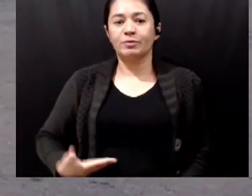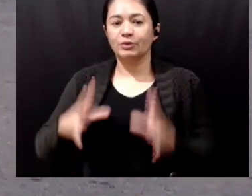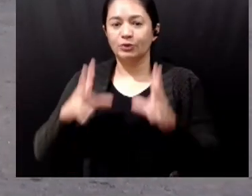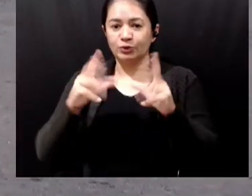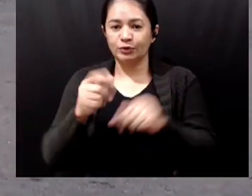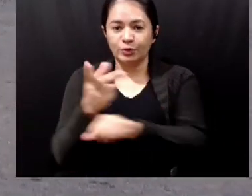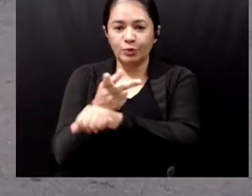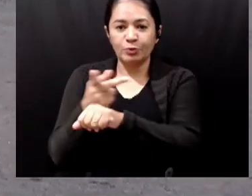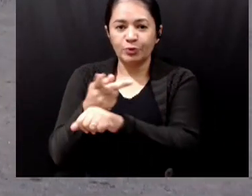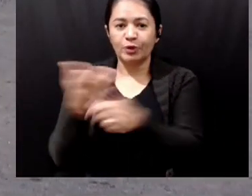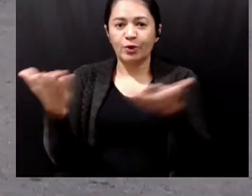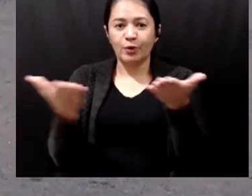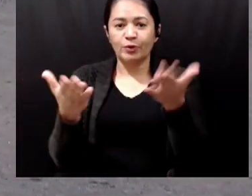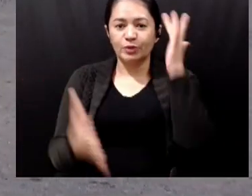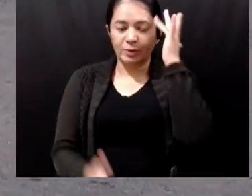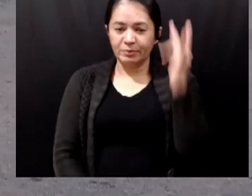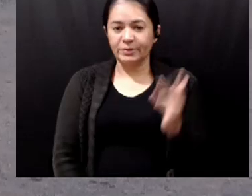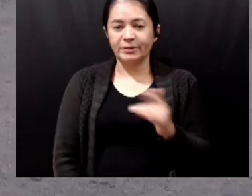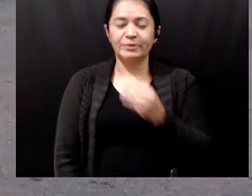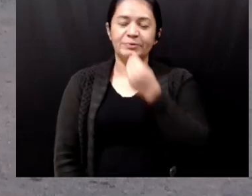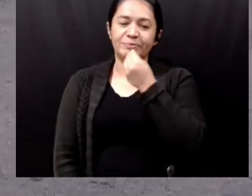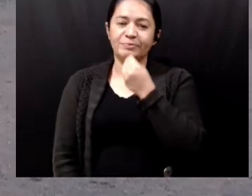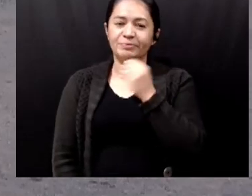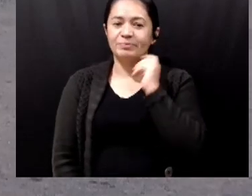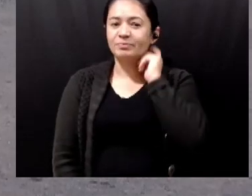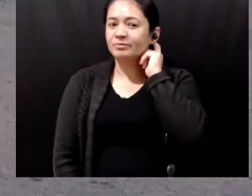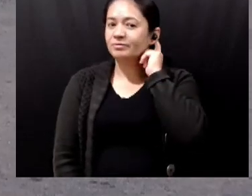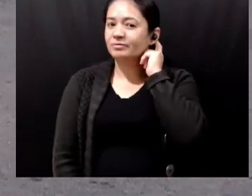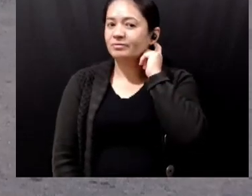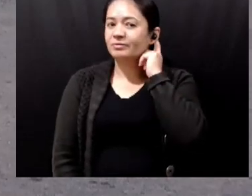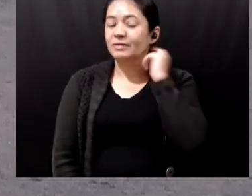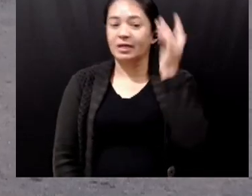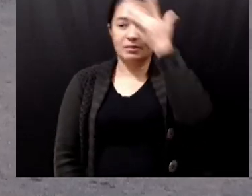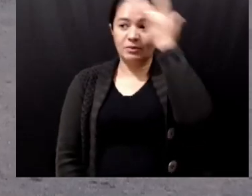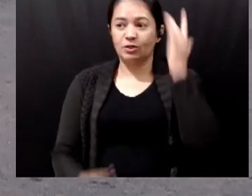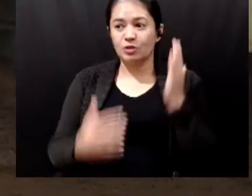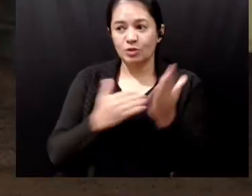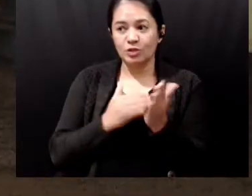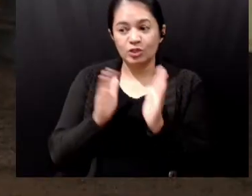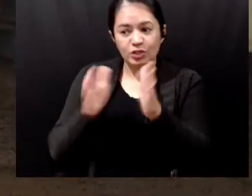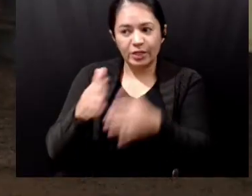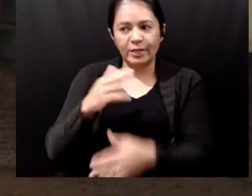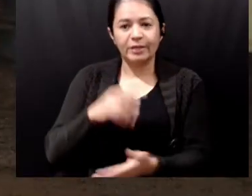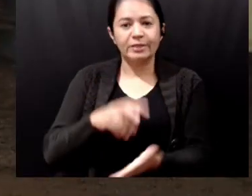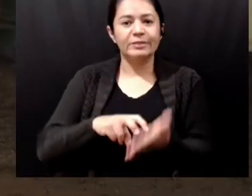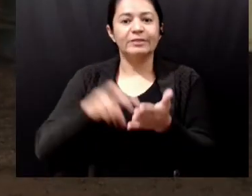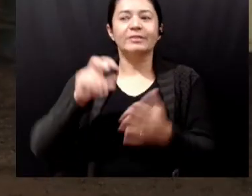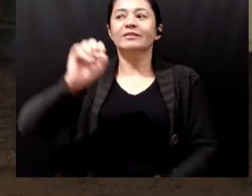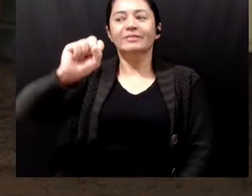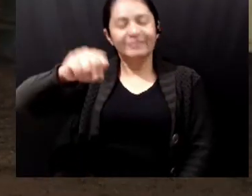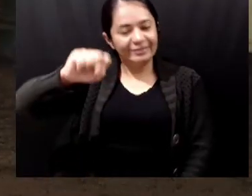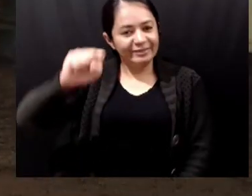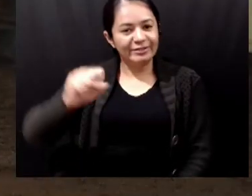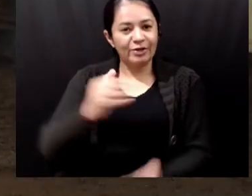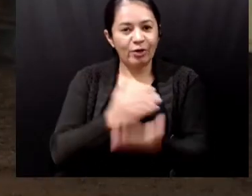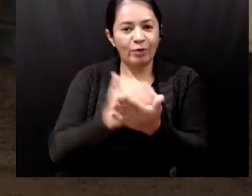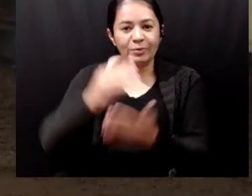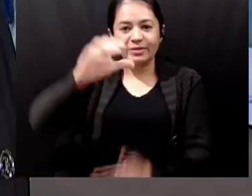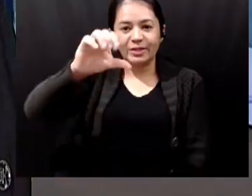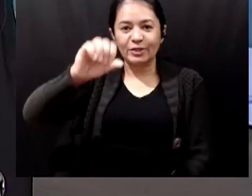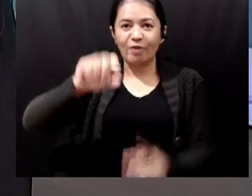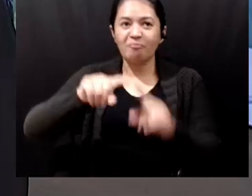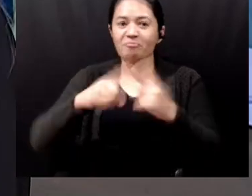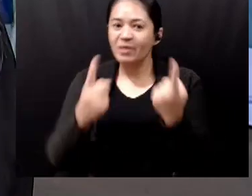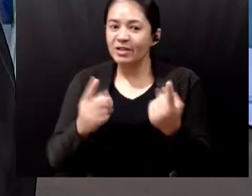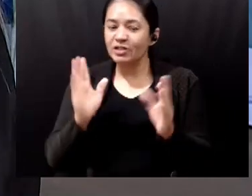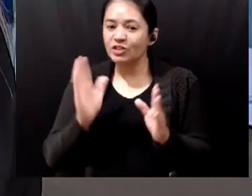essas oportunidades. Você falou que o pessoal começa a chegar bem cedo aqui, é isso? É isso mesmo, olha, a gente inicia às 9, mas nós já tivemos aqui pessoas